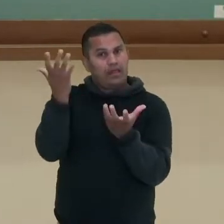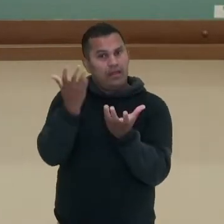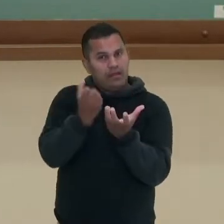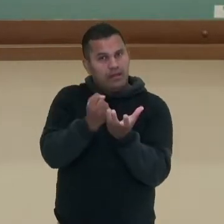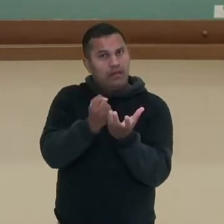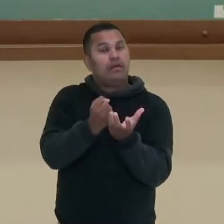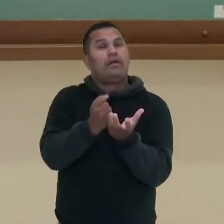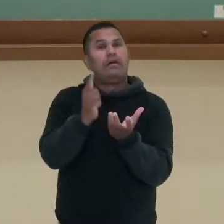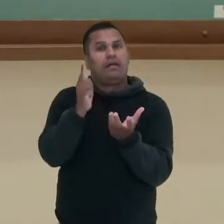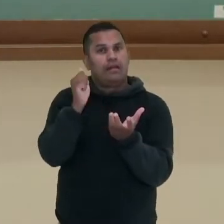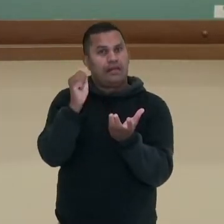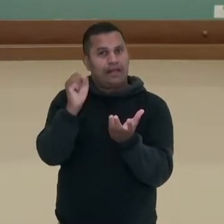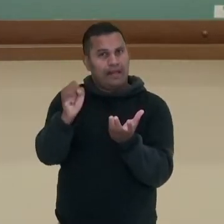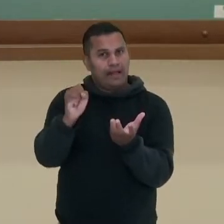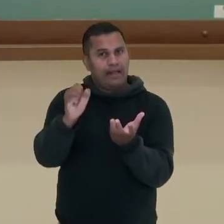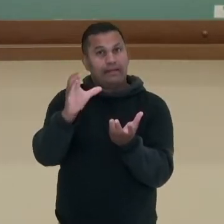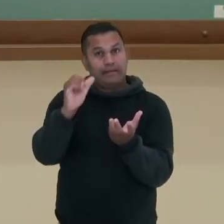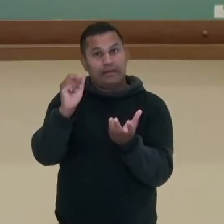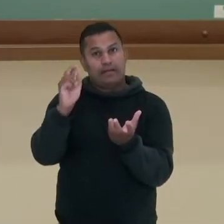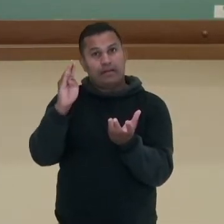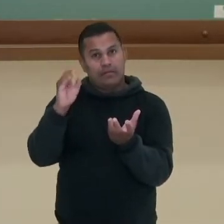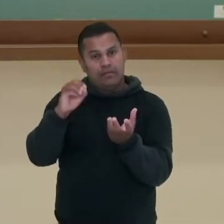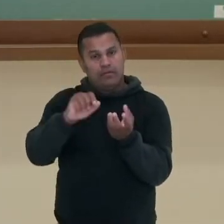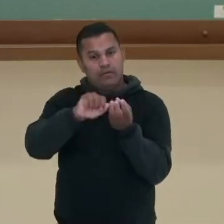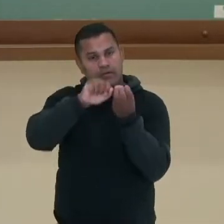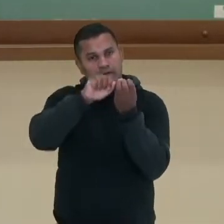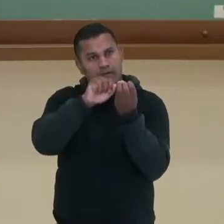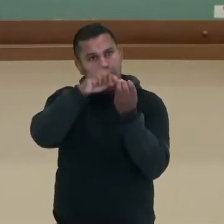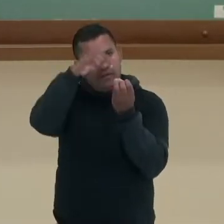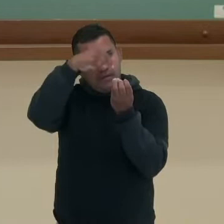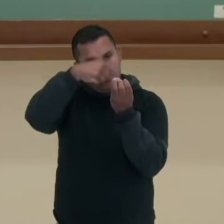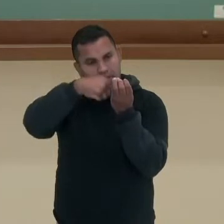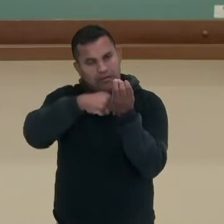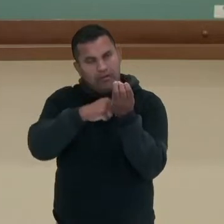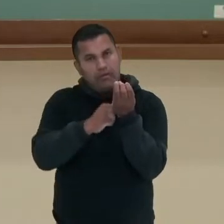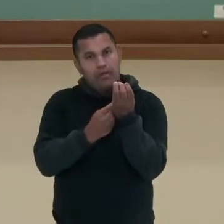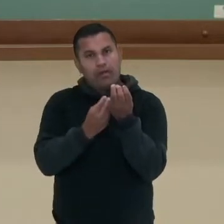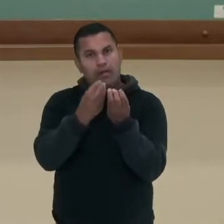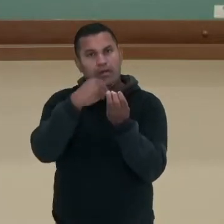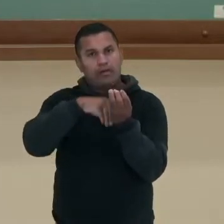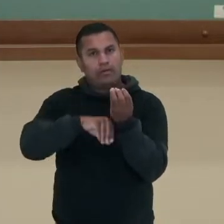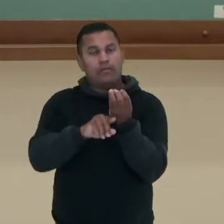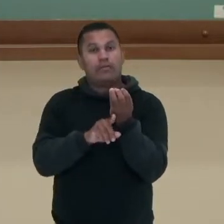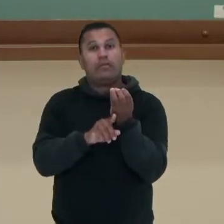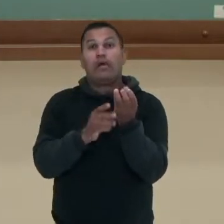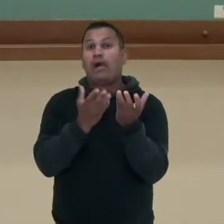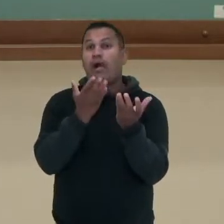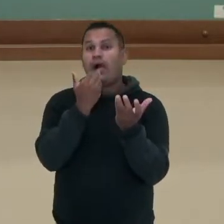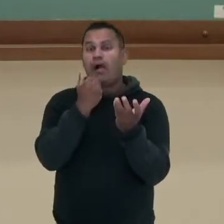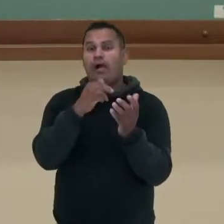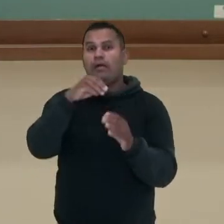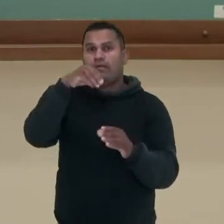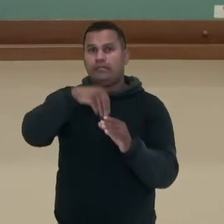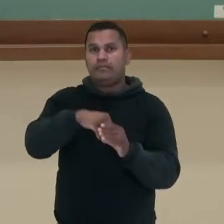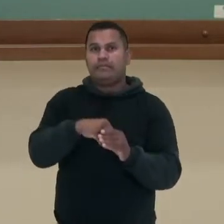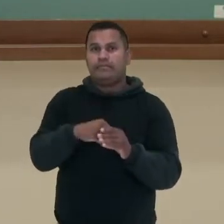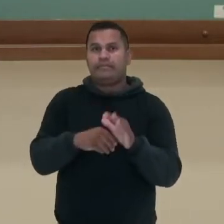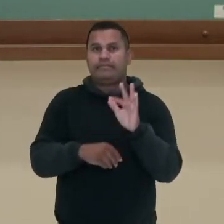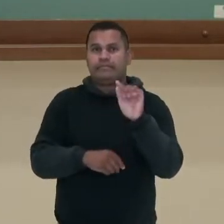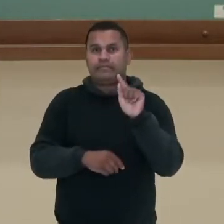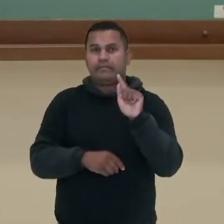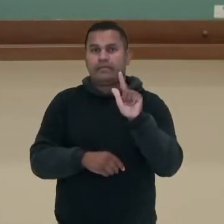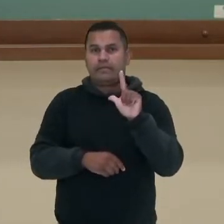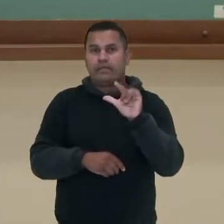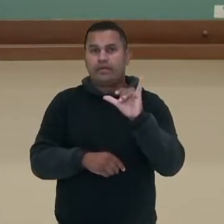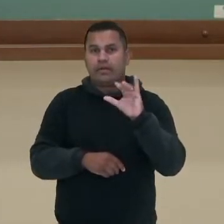Esse alimento é a glicose. Glicose, ela tem 6 átomos de carbono. Então, o carbono que estava em gás veio para a